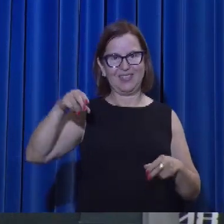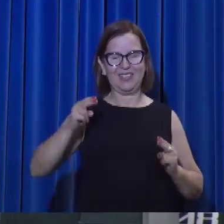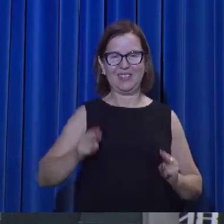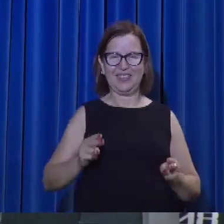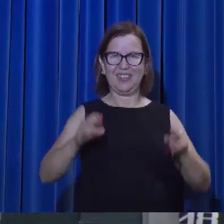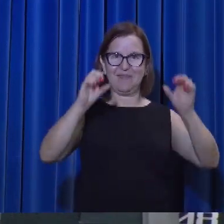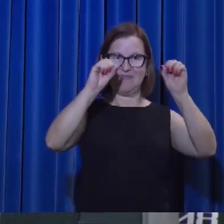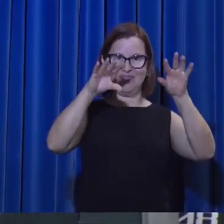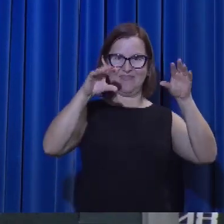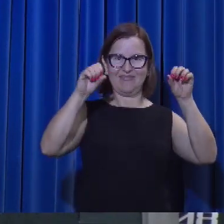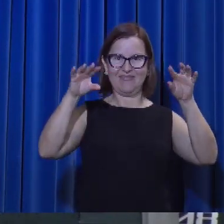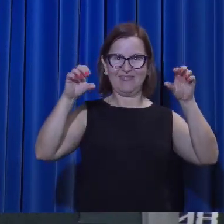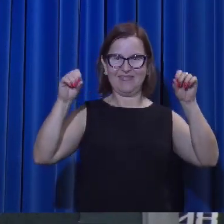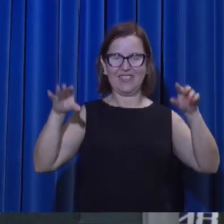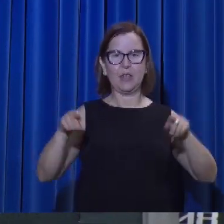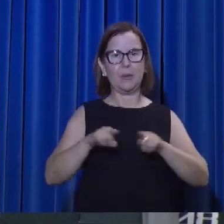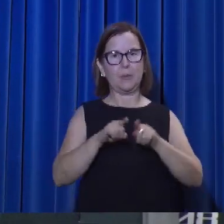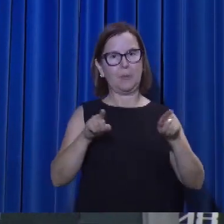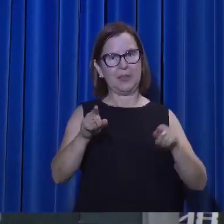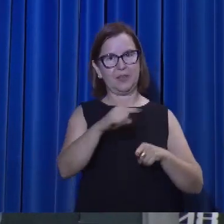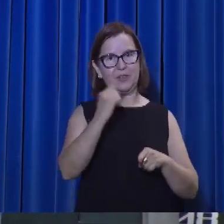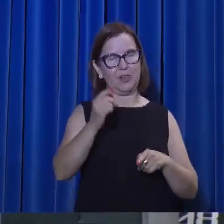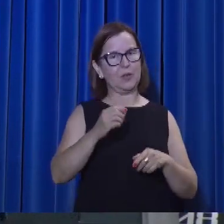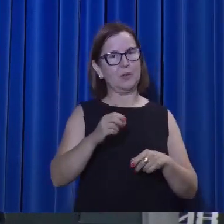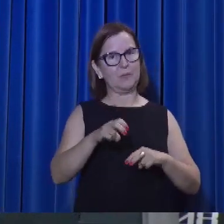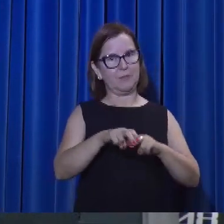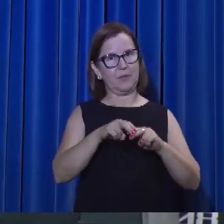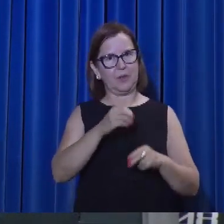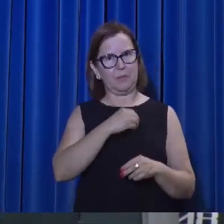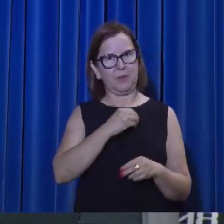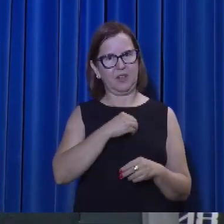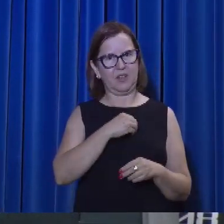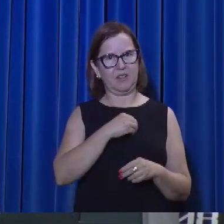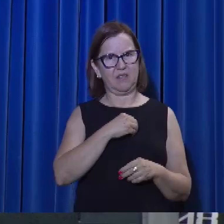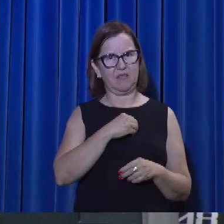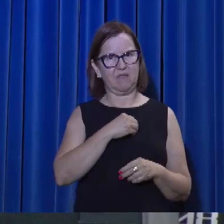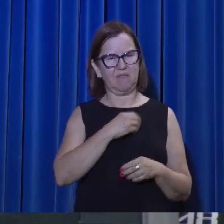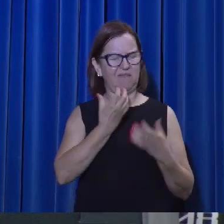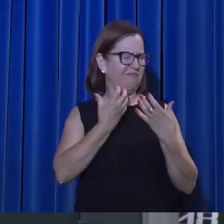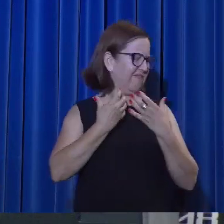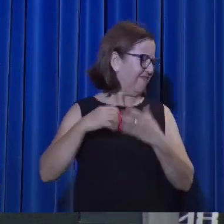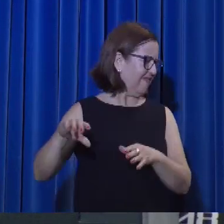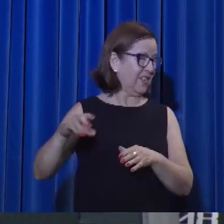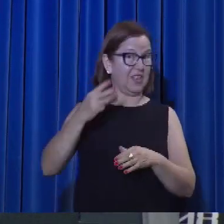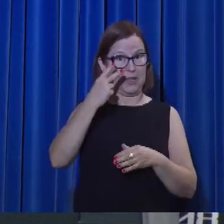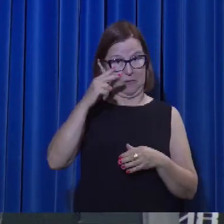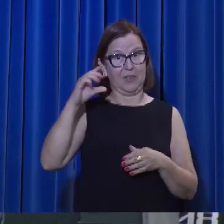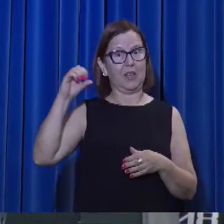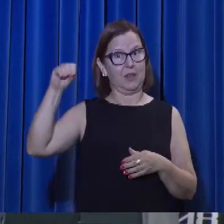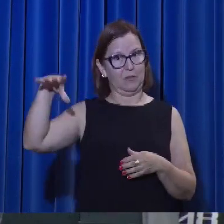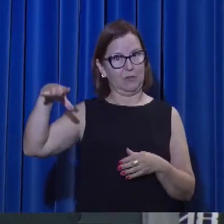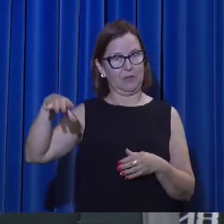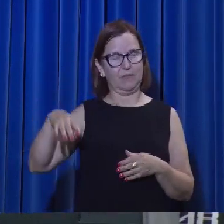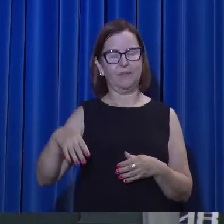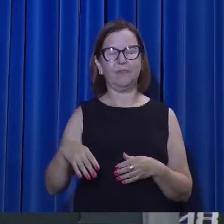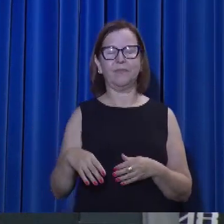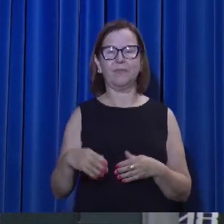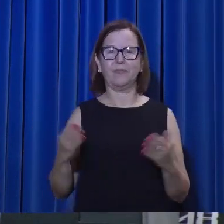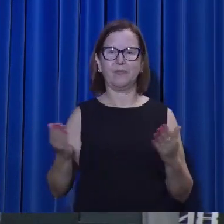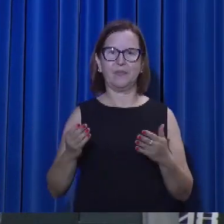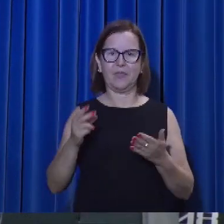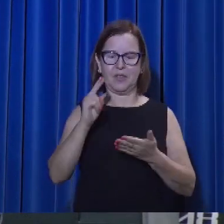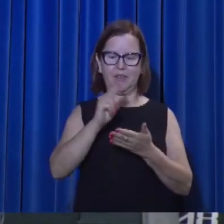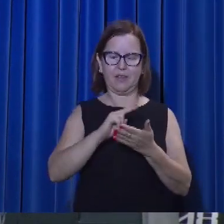Mas nós, os seres humanos, por causa do pecado, nos recusamos a ver essa luz. E agora eu quero ler com os irmãos um texto